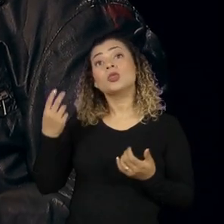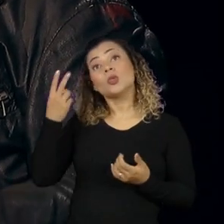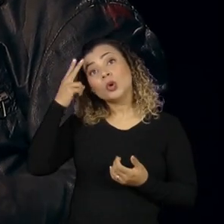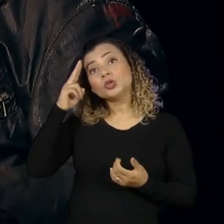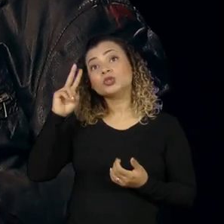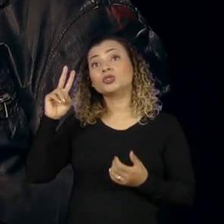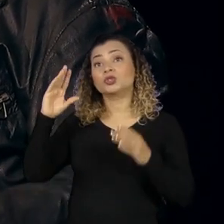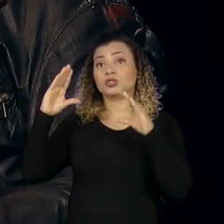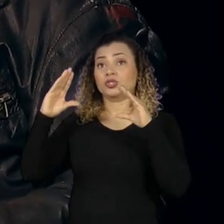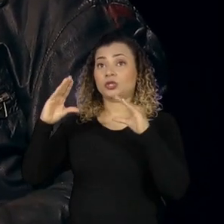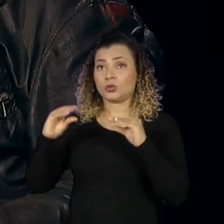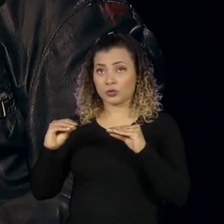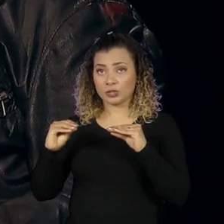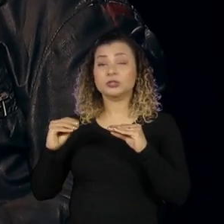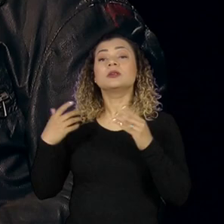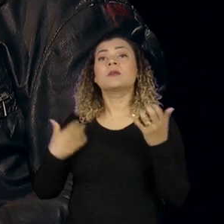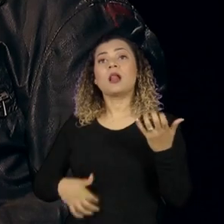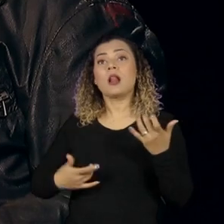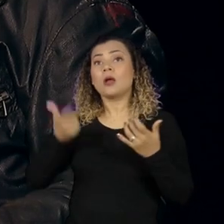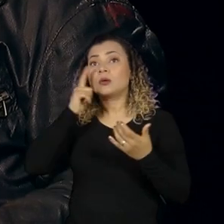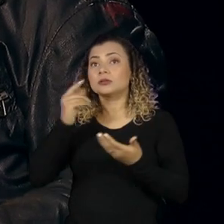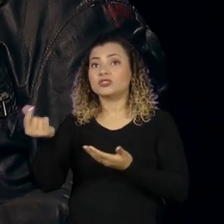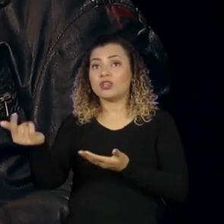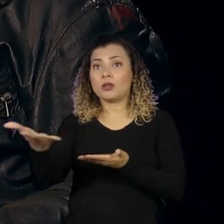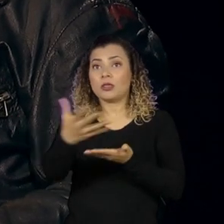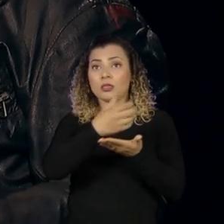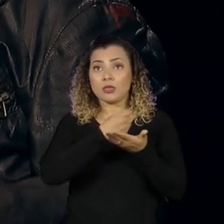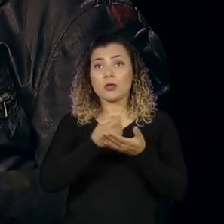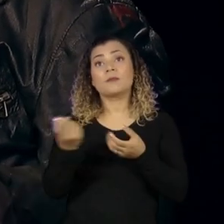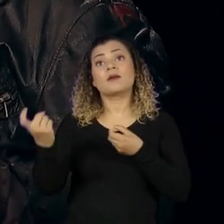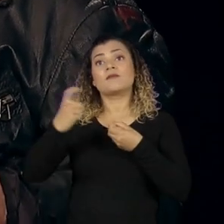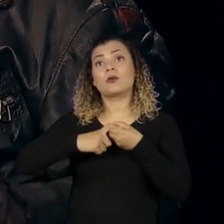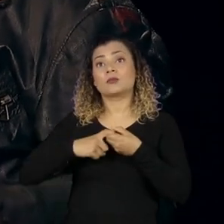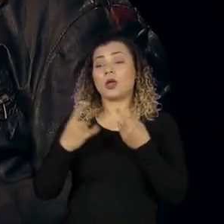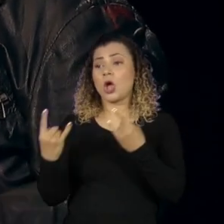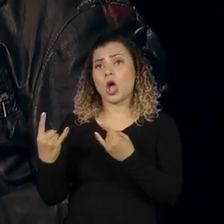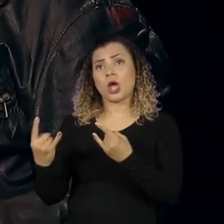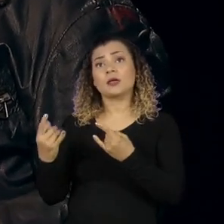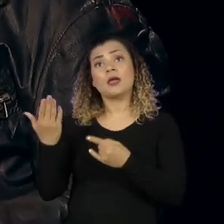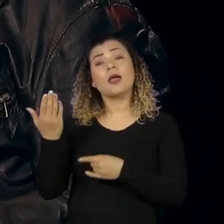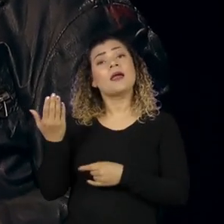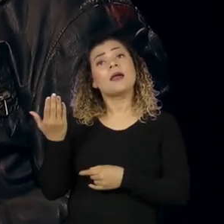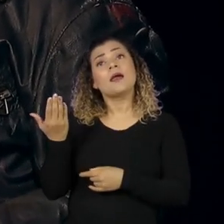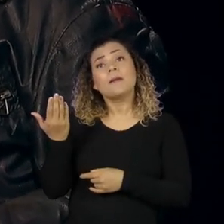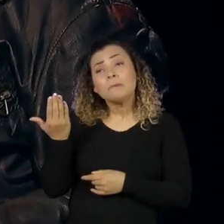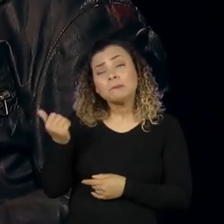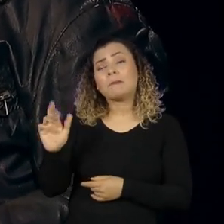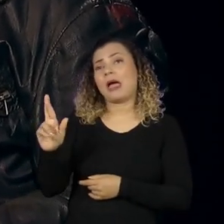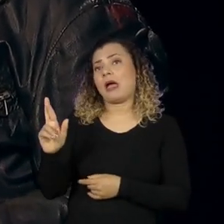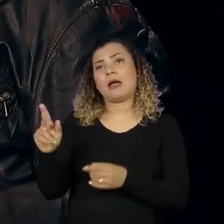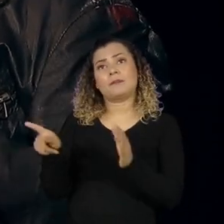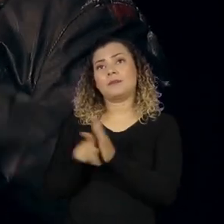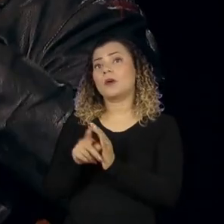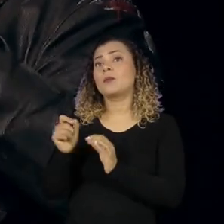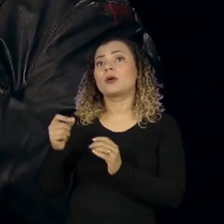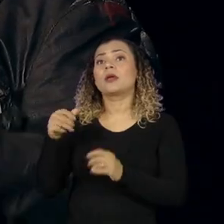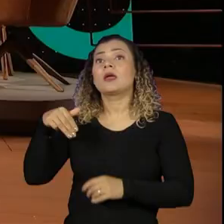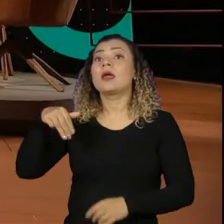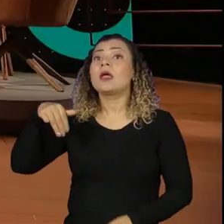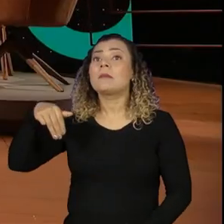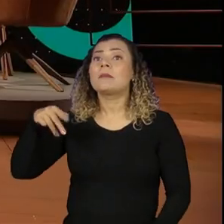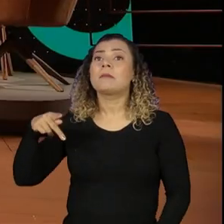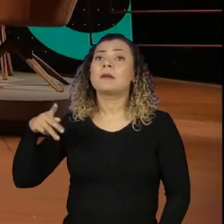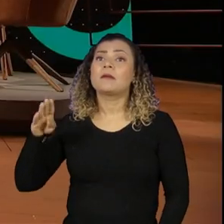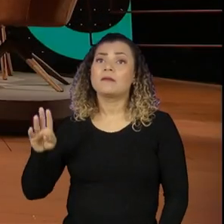para ganhar uma grana para poder voltar para Londrina. Então, tocando rock, só que era um bar de MPB. Então os caras ficam pedindo, toca Beto